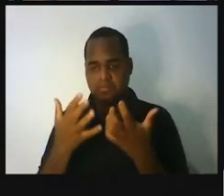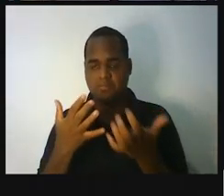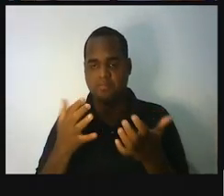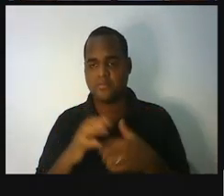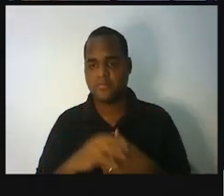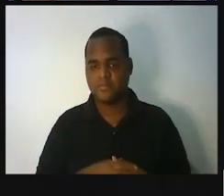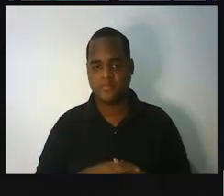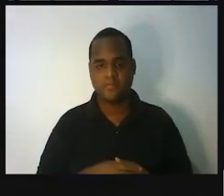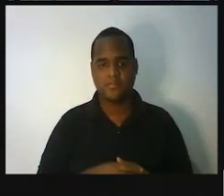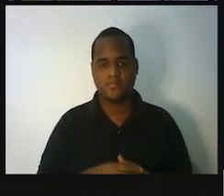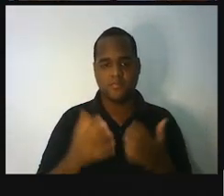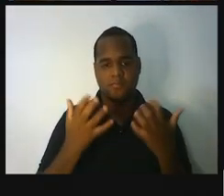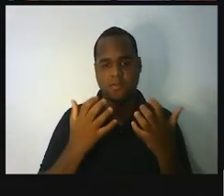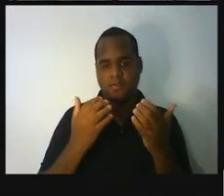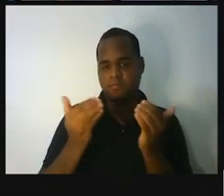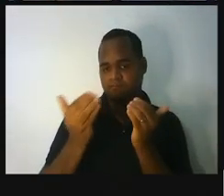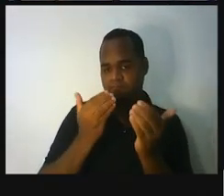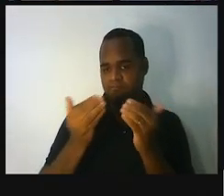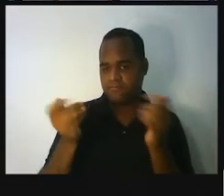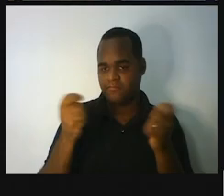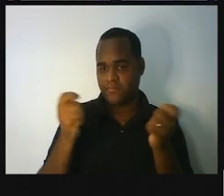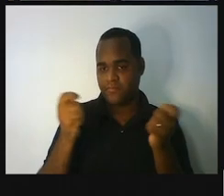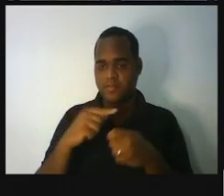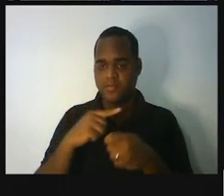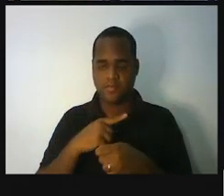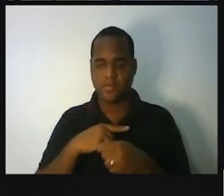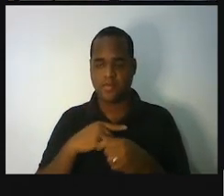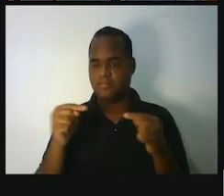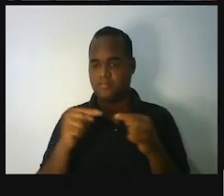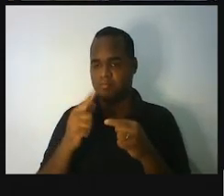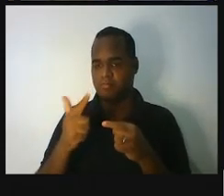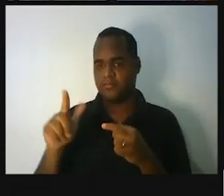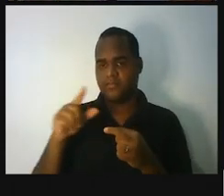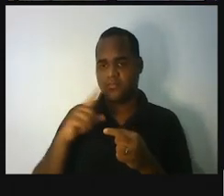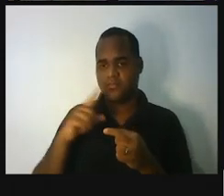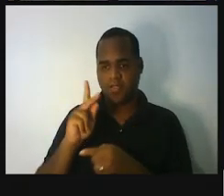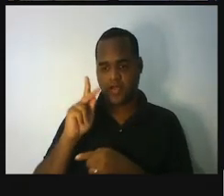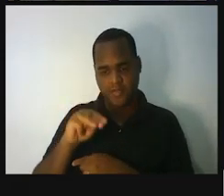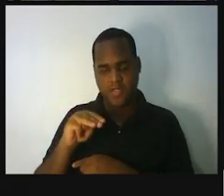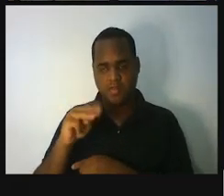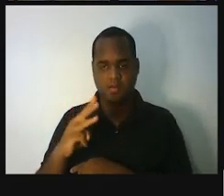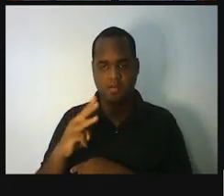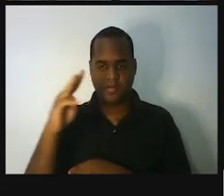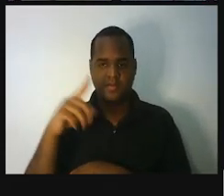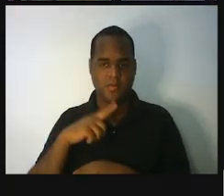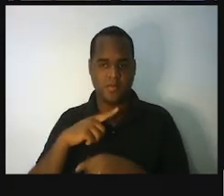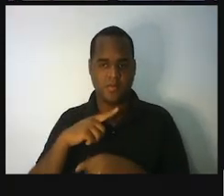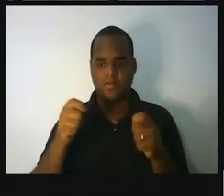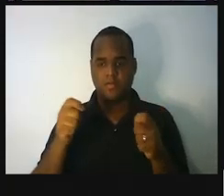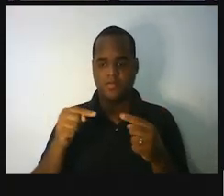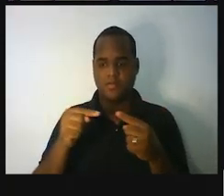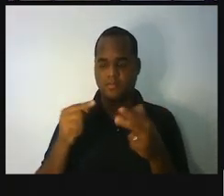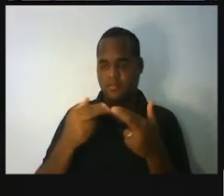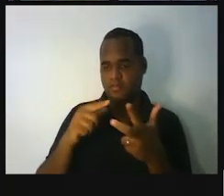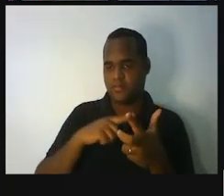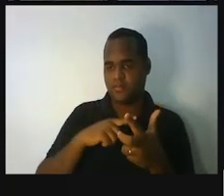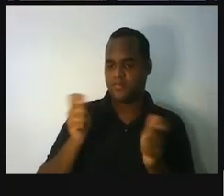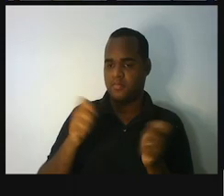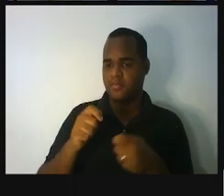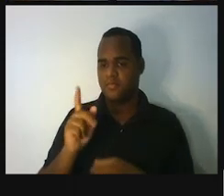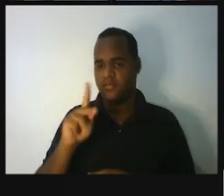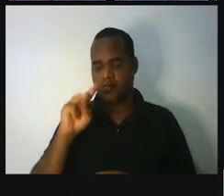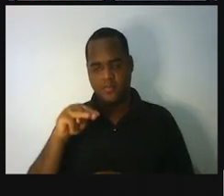Você quer comparar tudo em quilômetro cúbico? Então, você passa o que não for, o que não tiver em